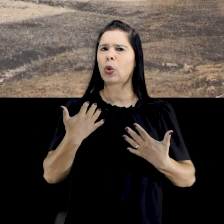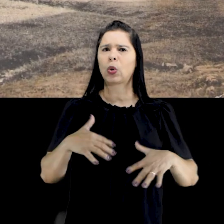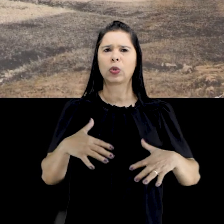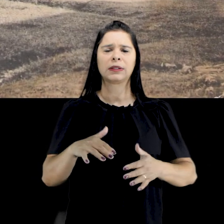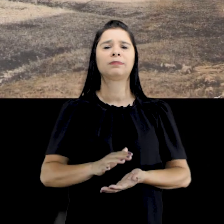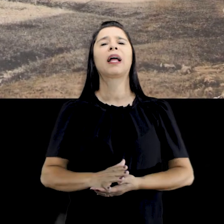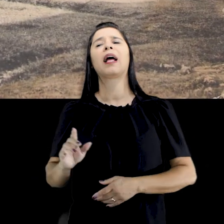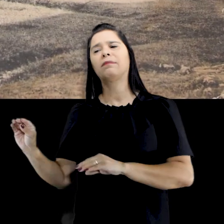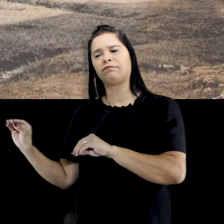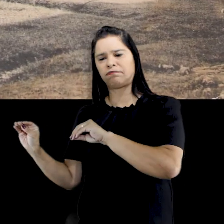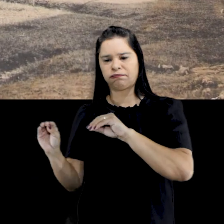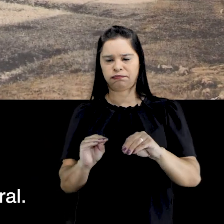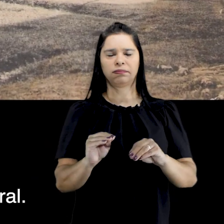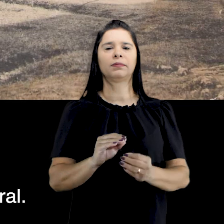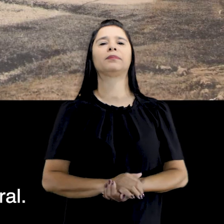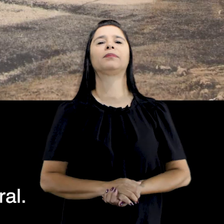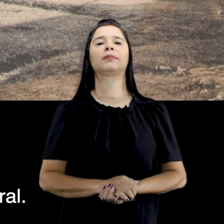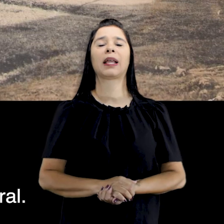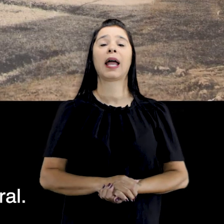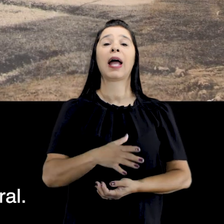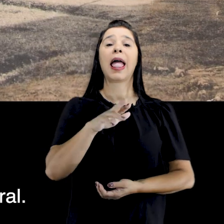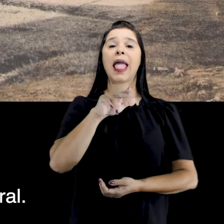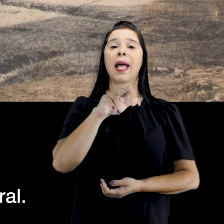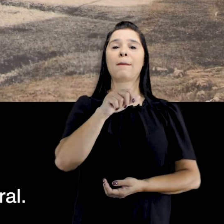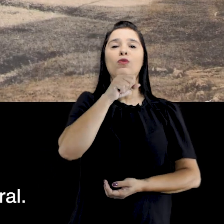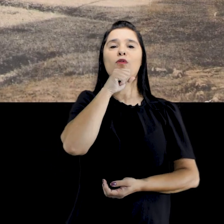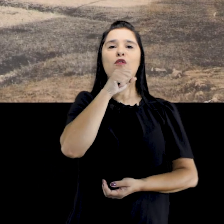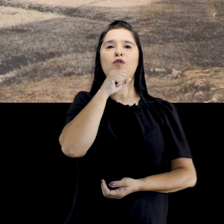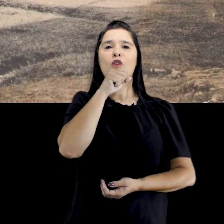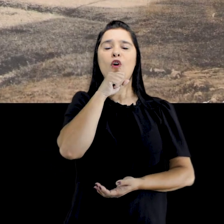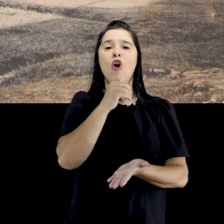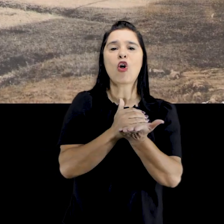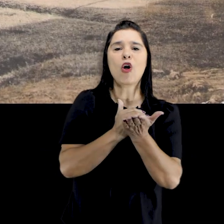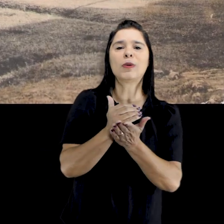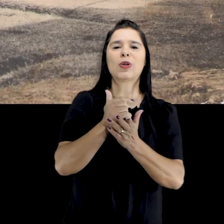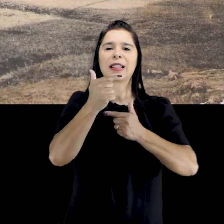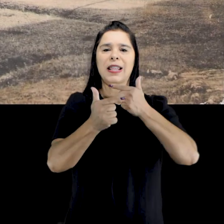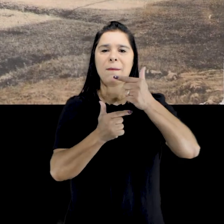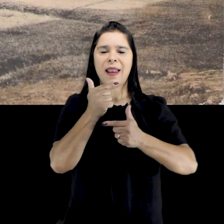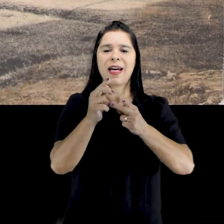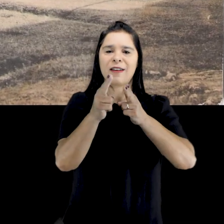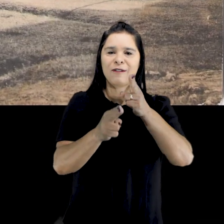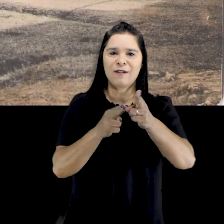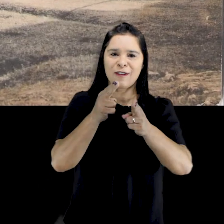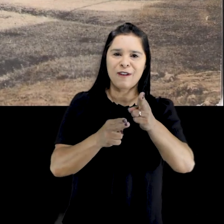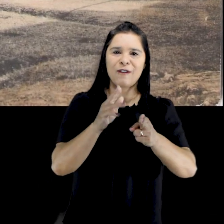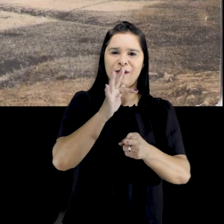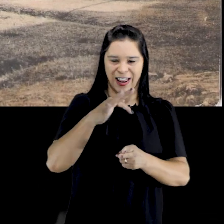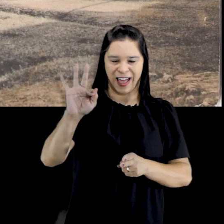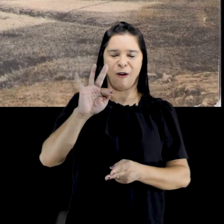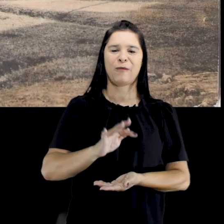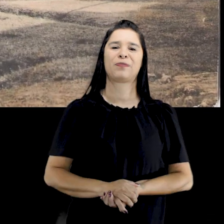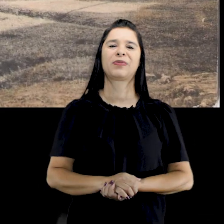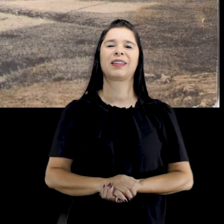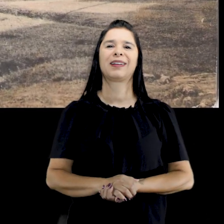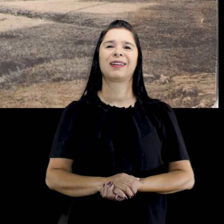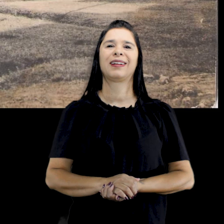né? E esse irmão do meu avô colocou ele na Rede Ferroviária Federal. E ele trabalhou na Rede Ferroviária Federal